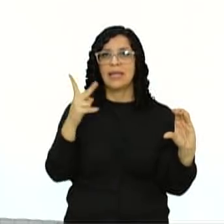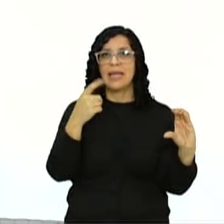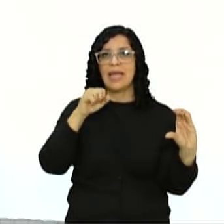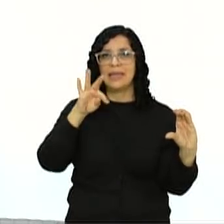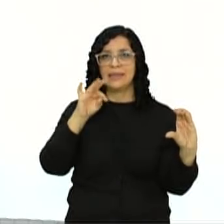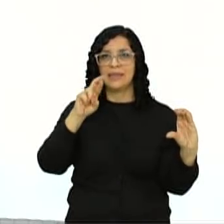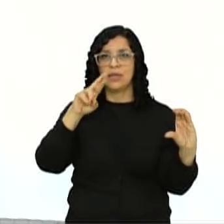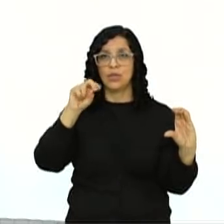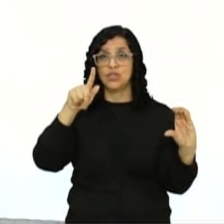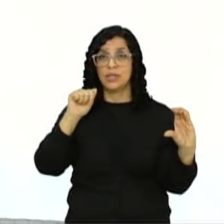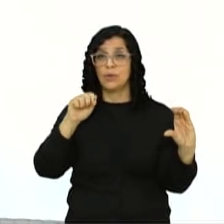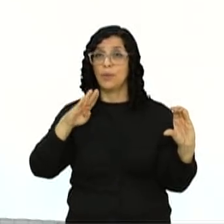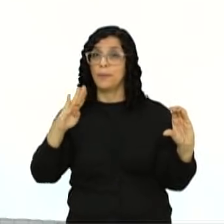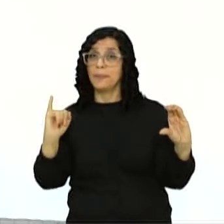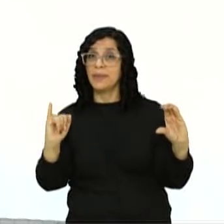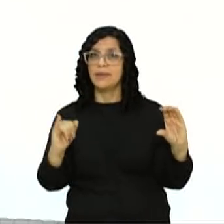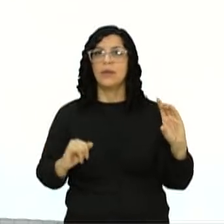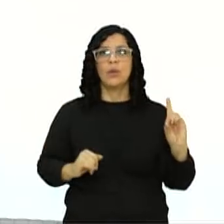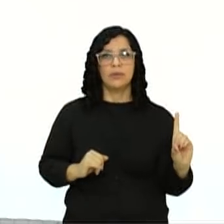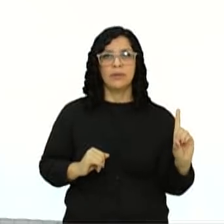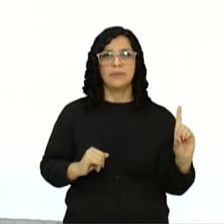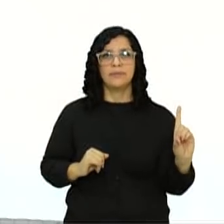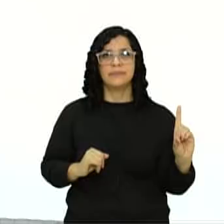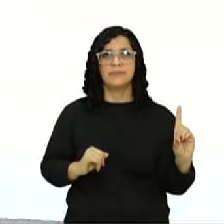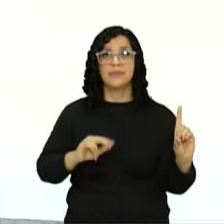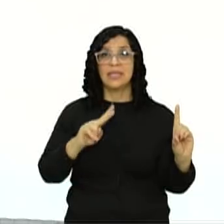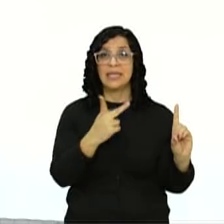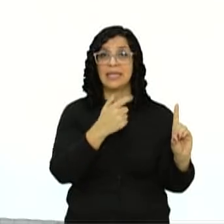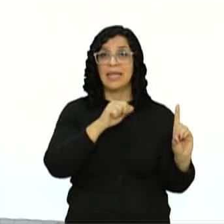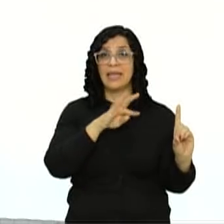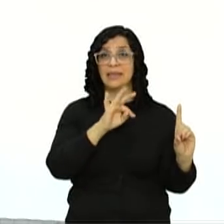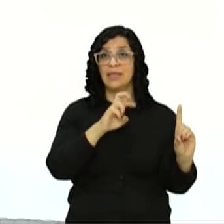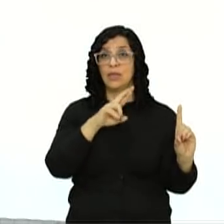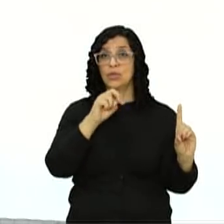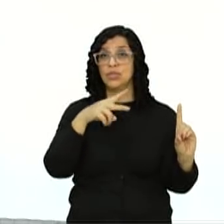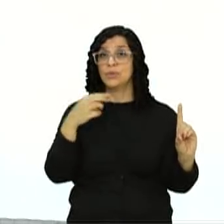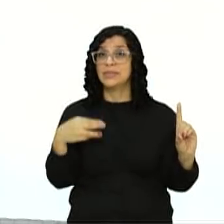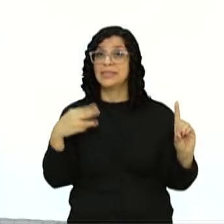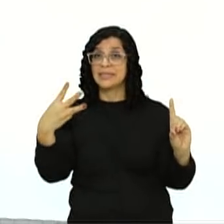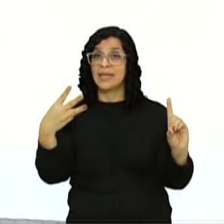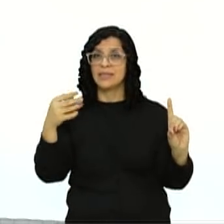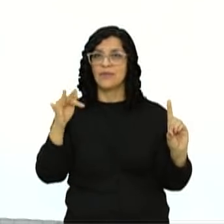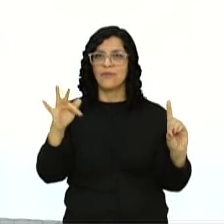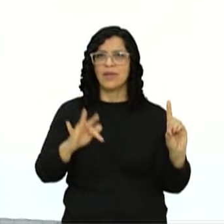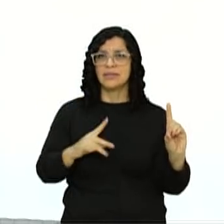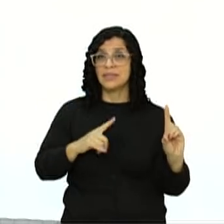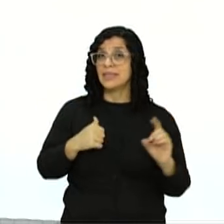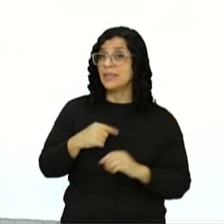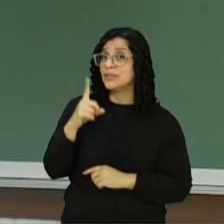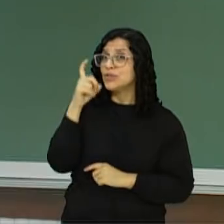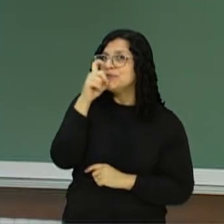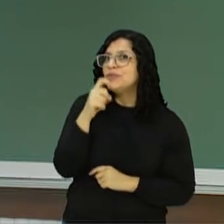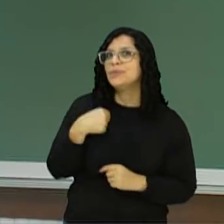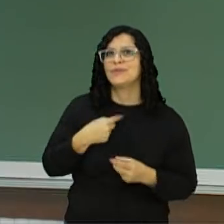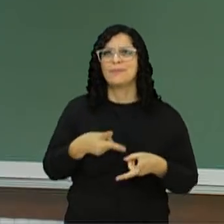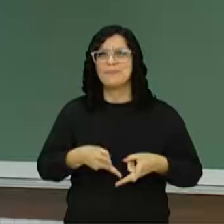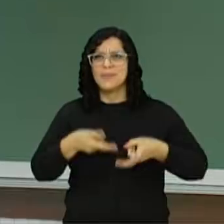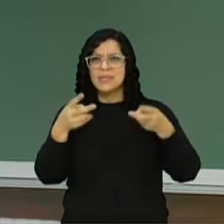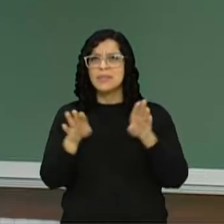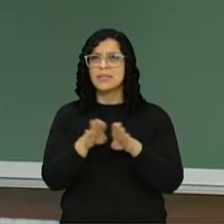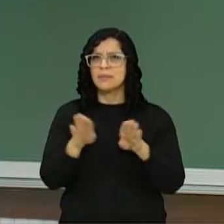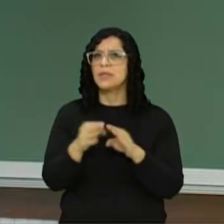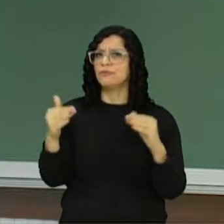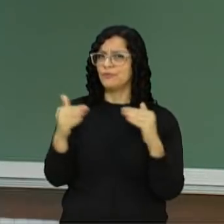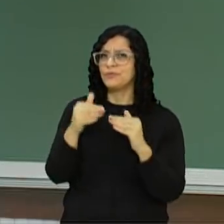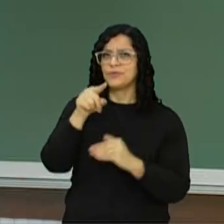Heterogêneo, bifásico. Ou letra D. Heterogêneo e trifásico. Esse é um pouquinho mais trabalhoso, eu concordo